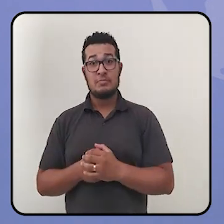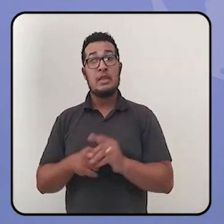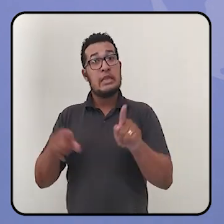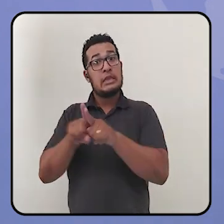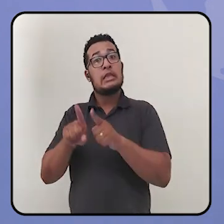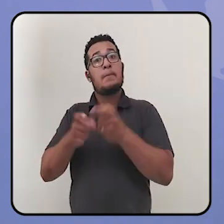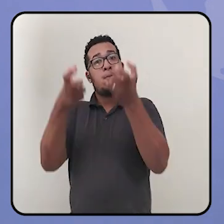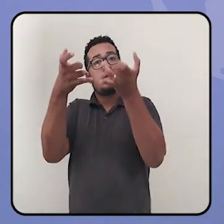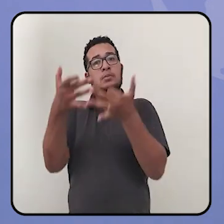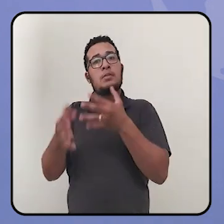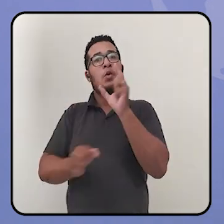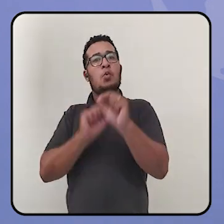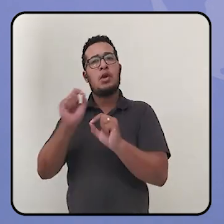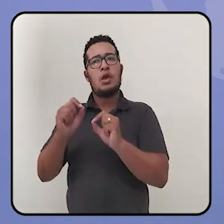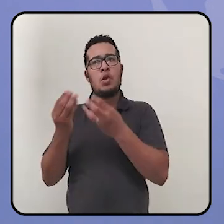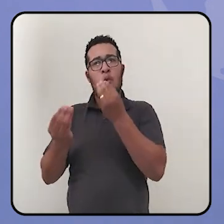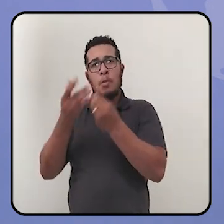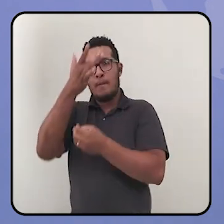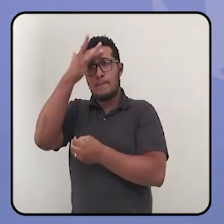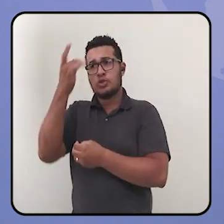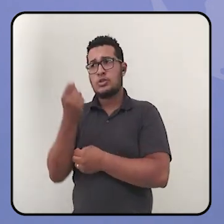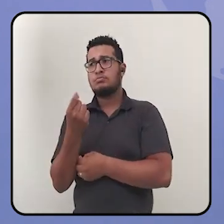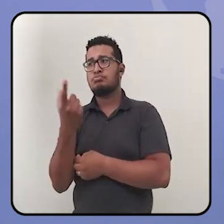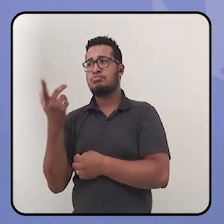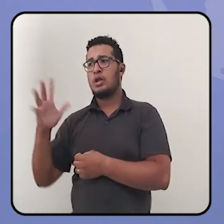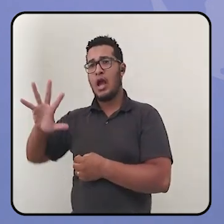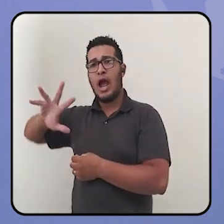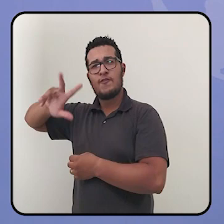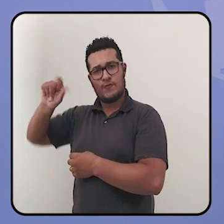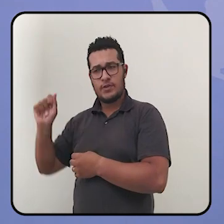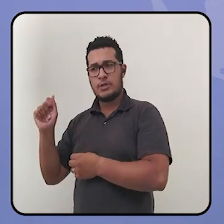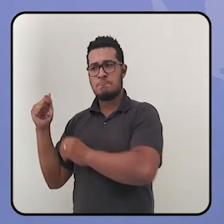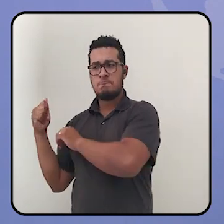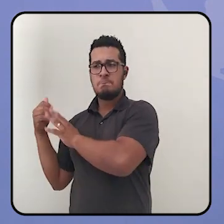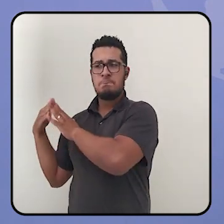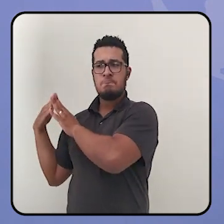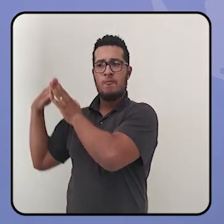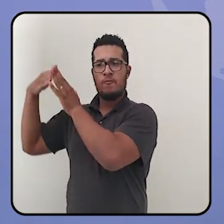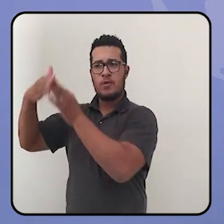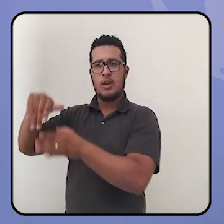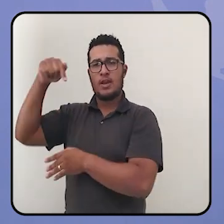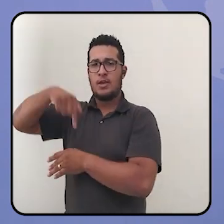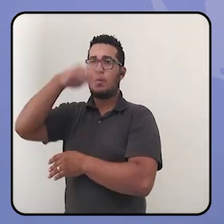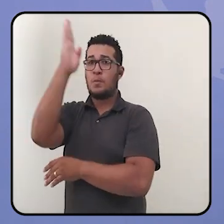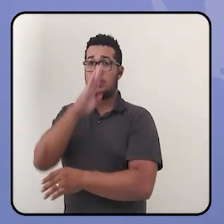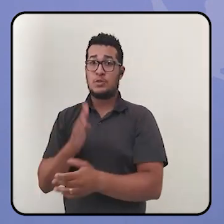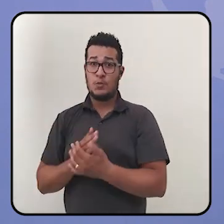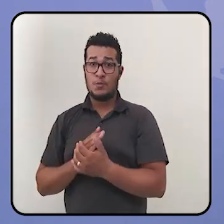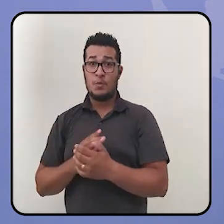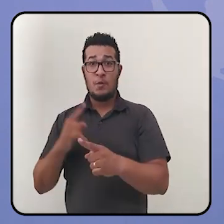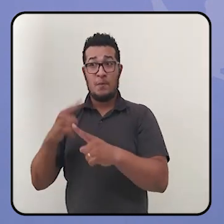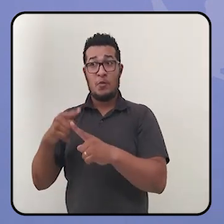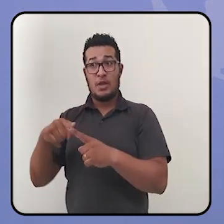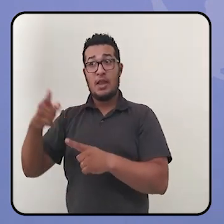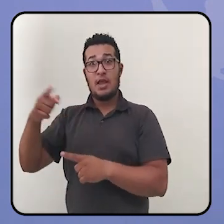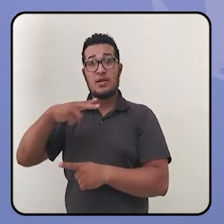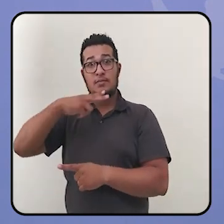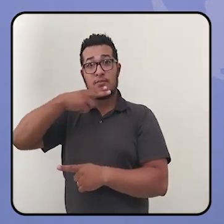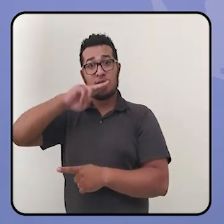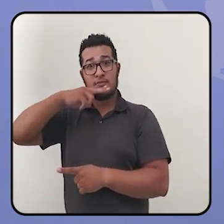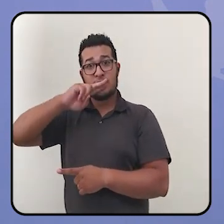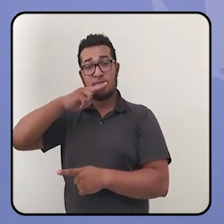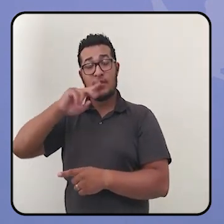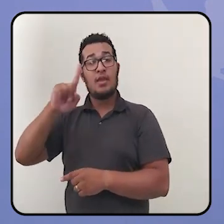oportunidade, explore o seu estado. O nosso estado, ele possui riquíssimas informações, riquíssimos sítios